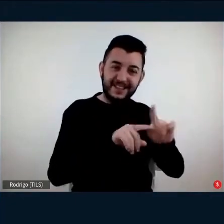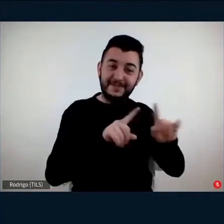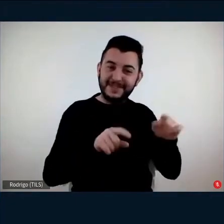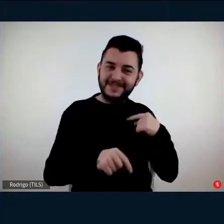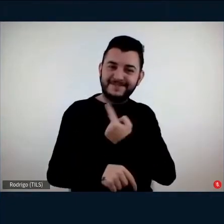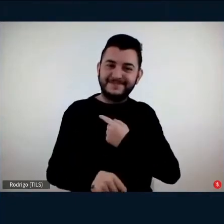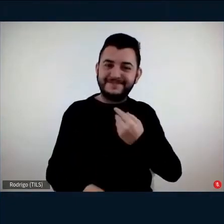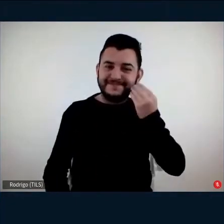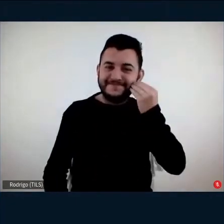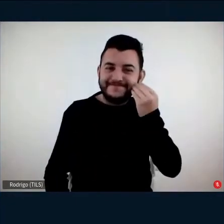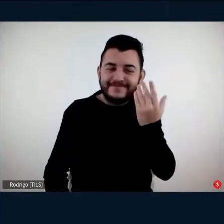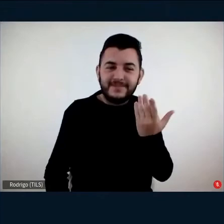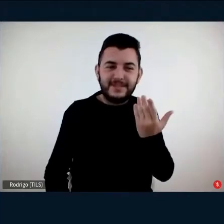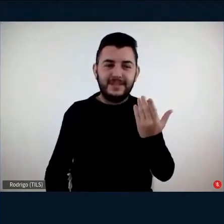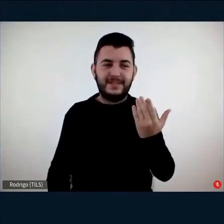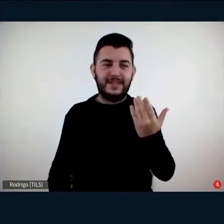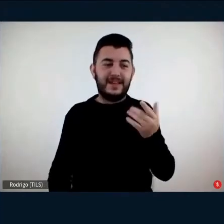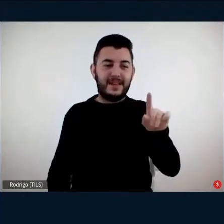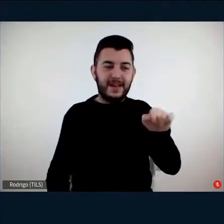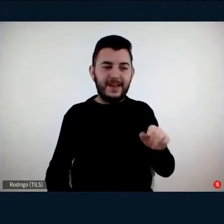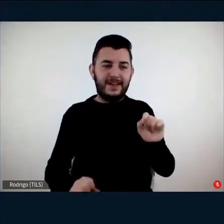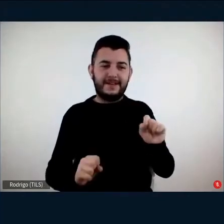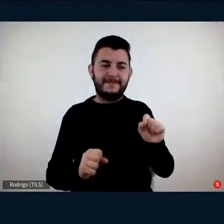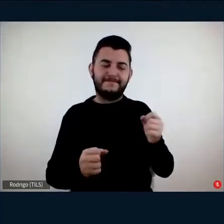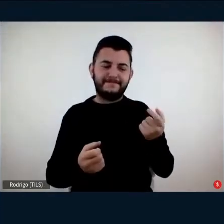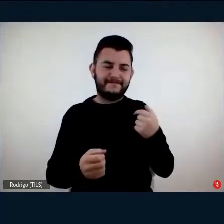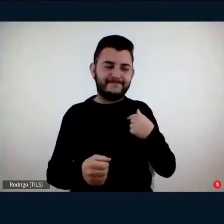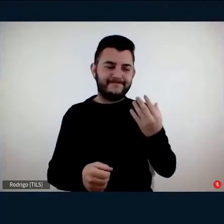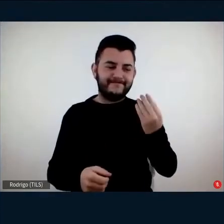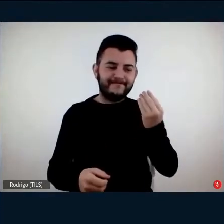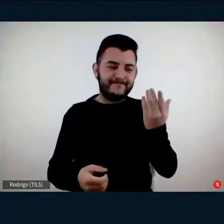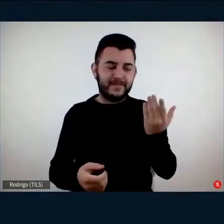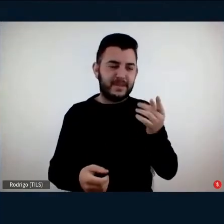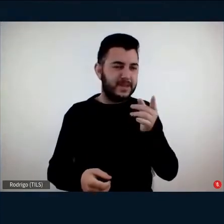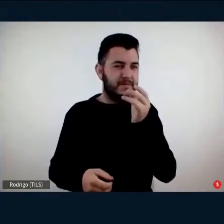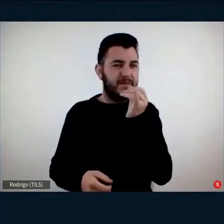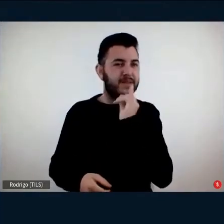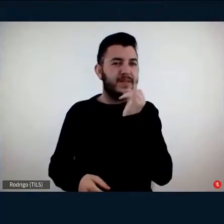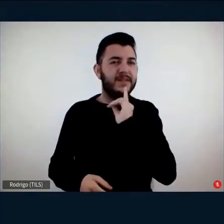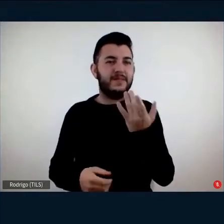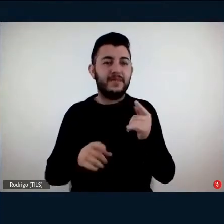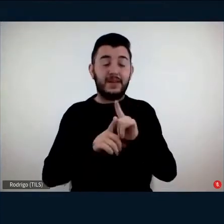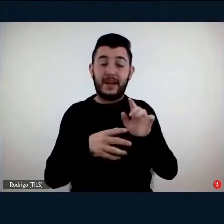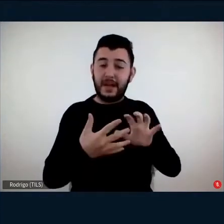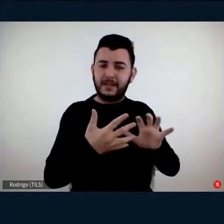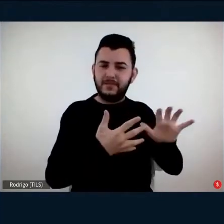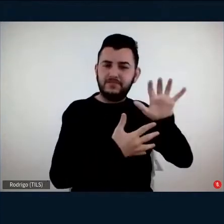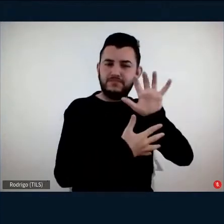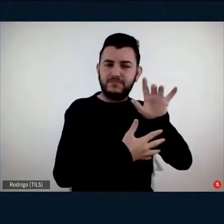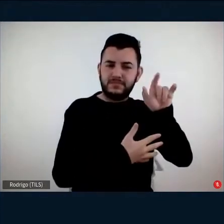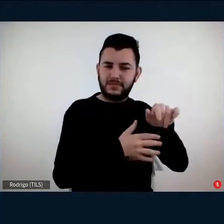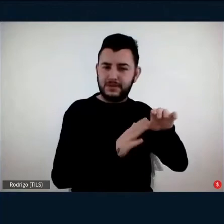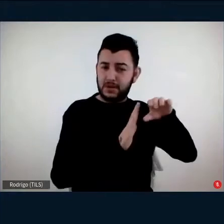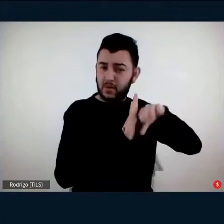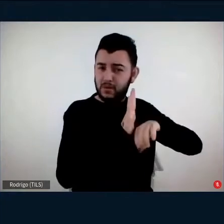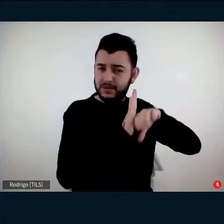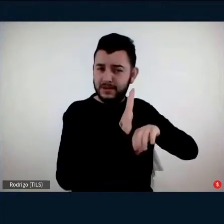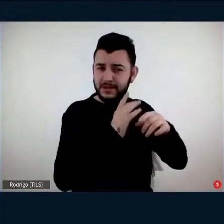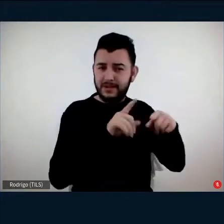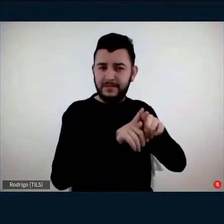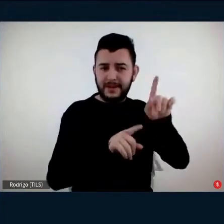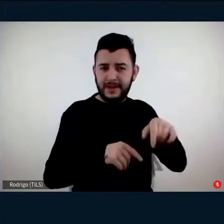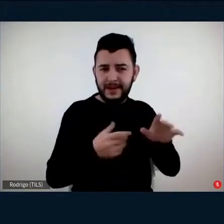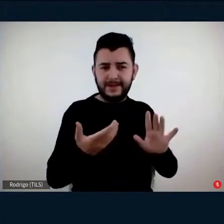pouco, forçando a barra um pouco. Vou aplicar essas categorias, esses conceitos, a situações que são